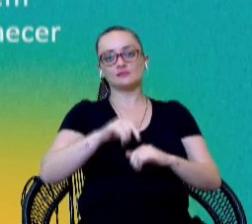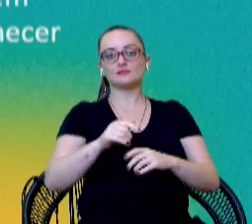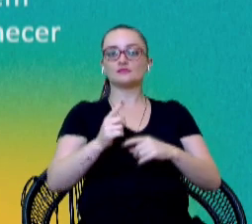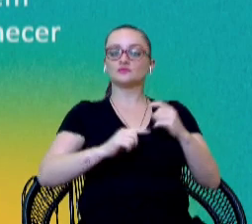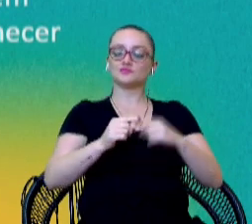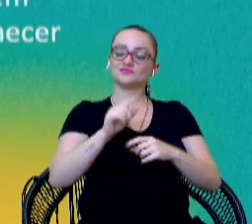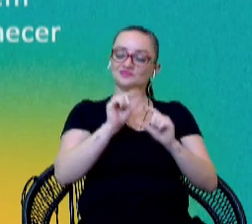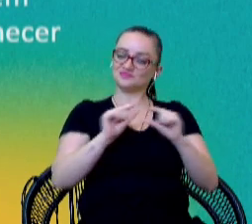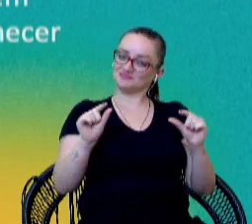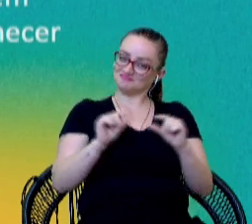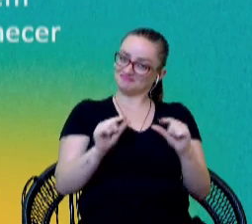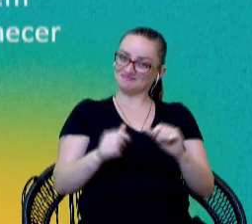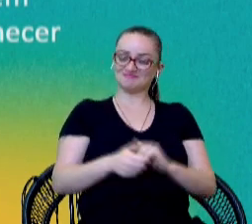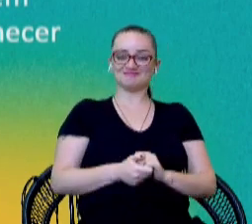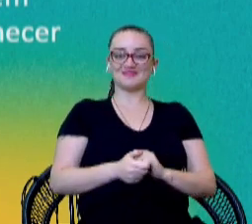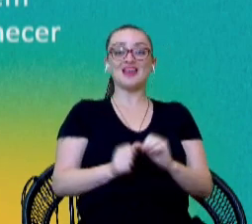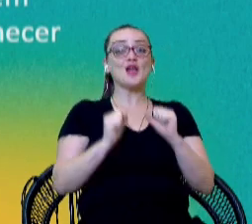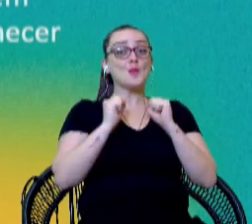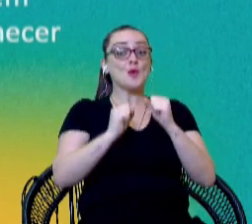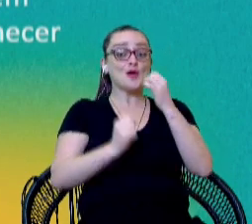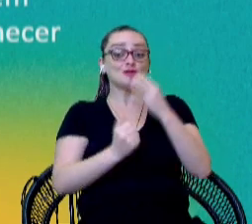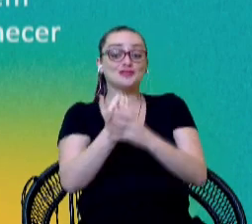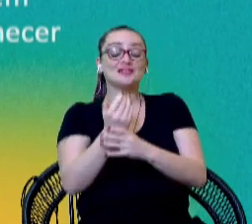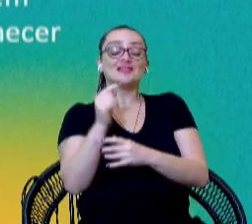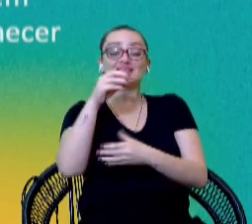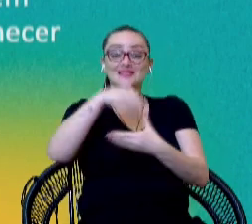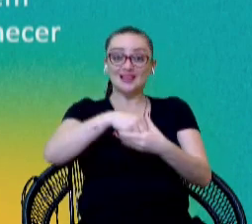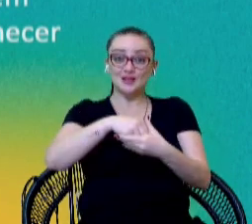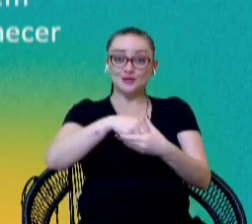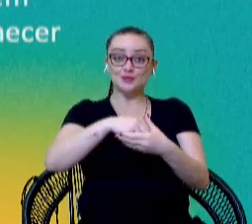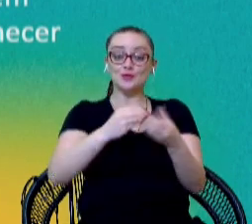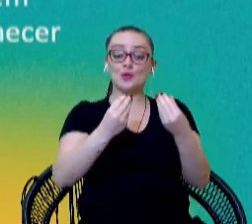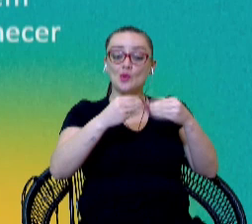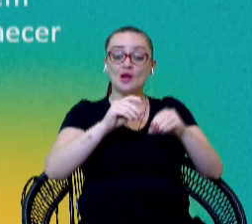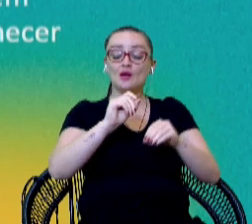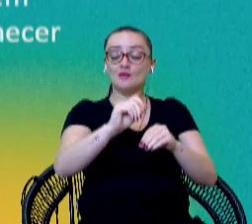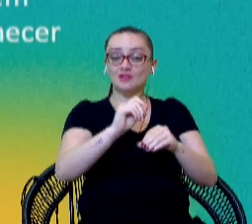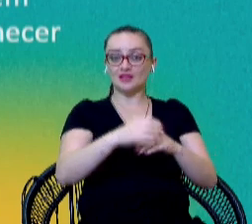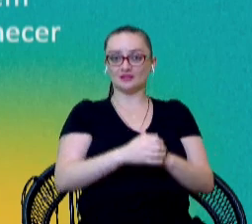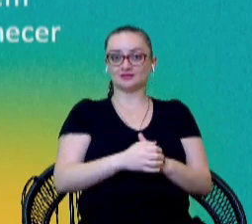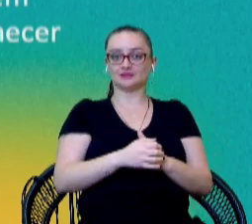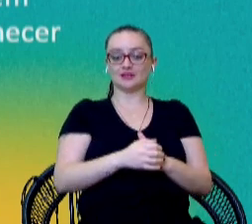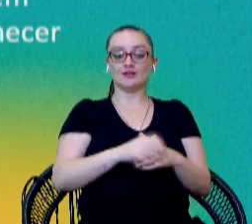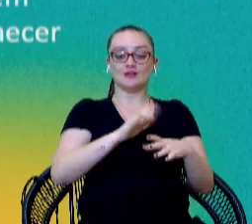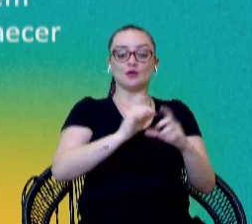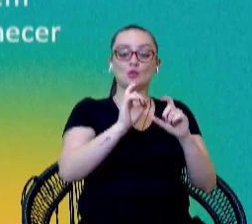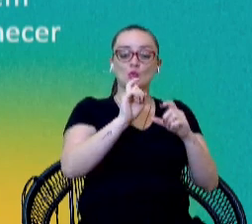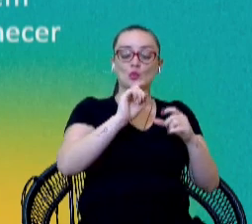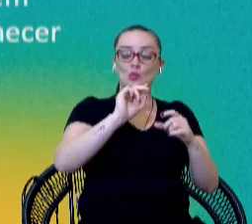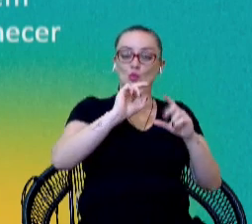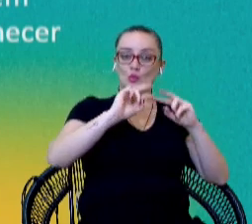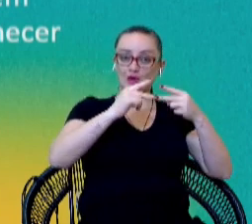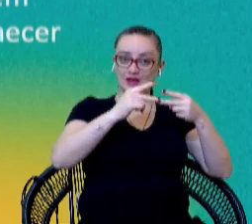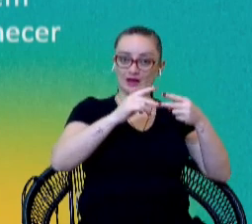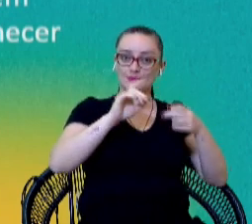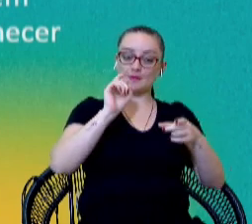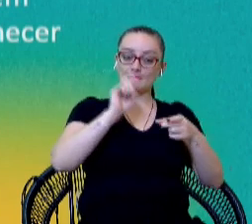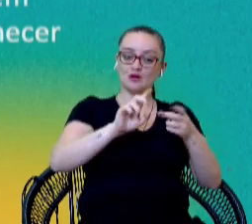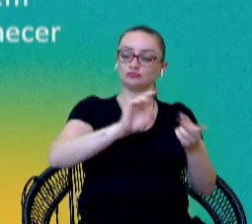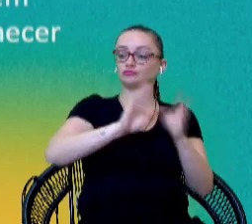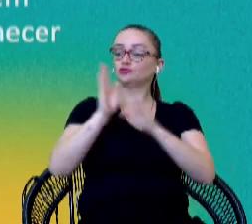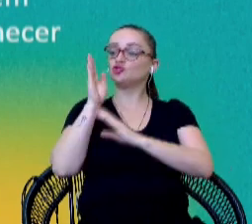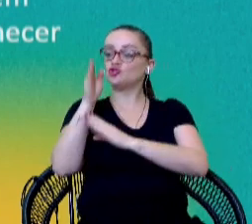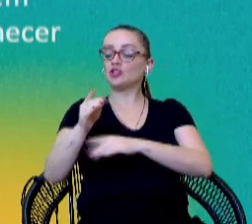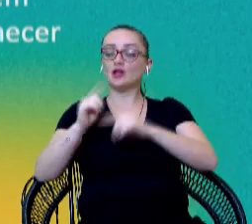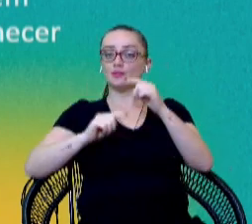linha. Vocês podem criar, colocar ali dentro, para levar o usuário. É diretamente para o produto.